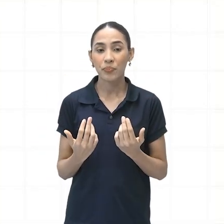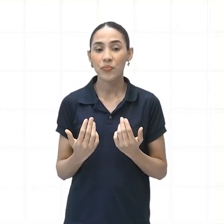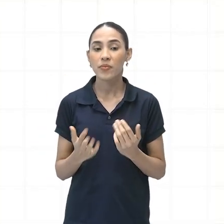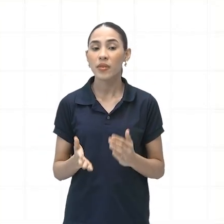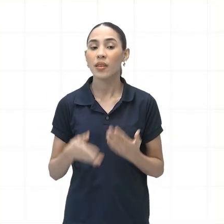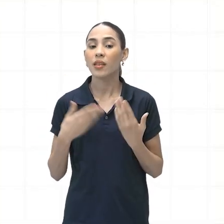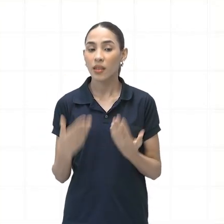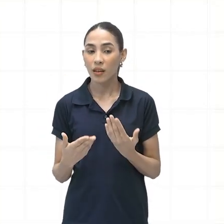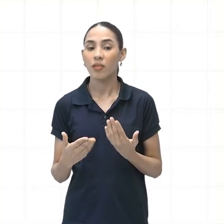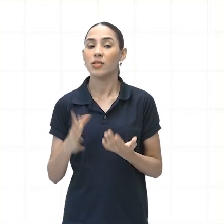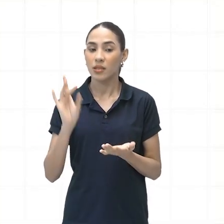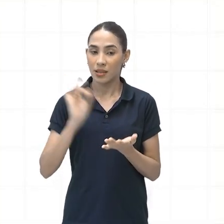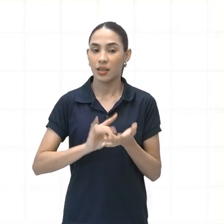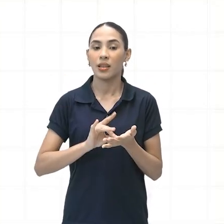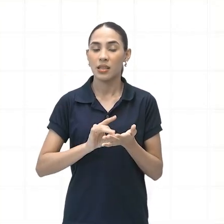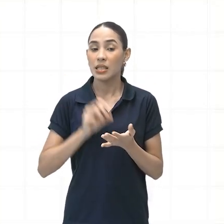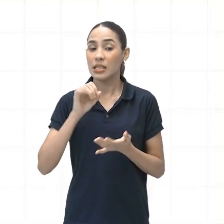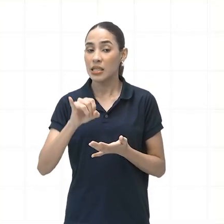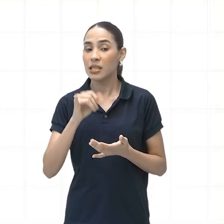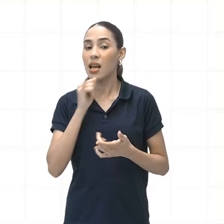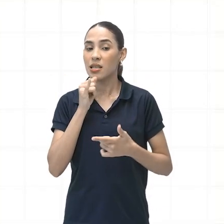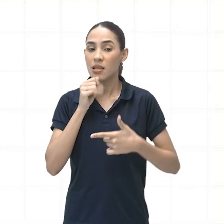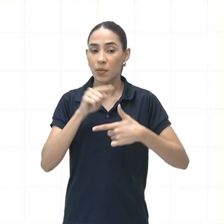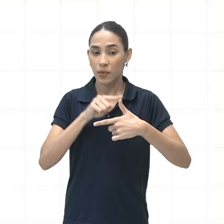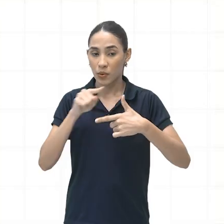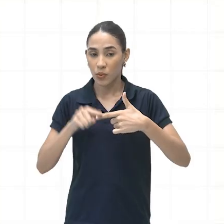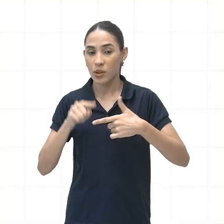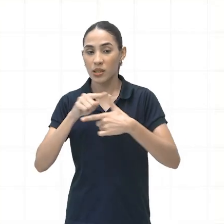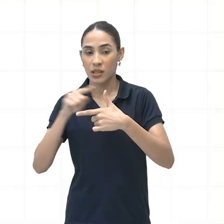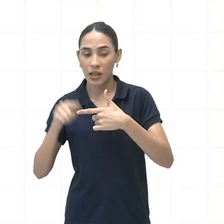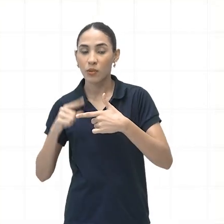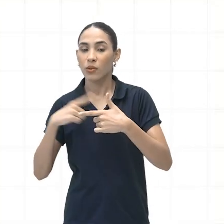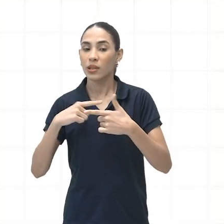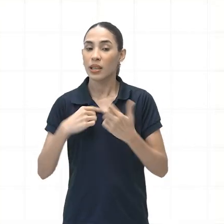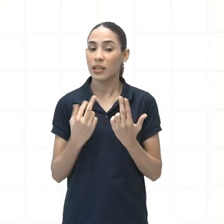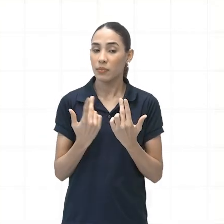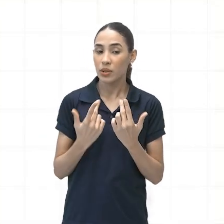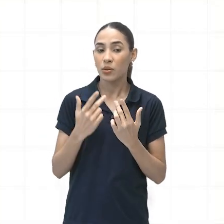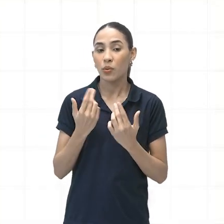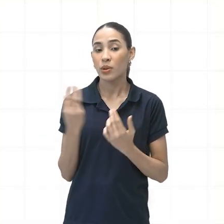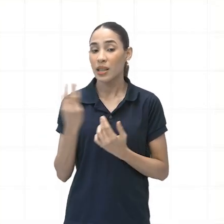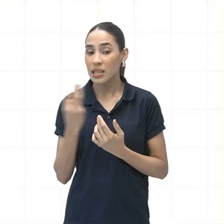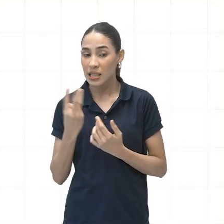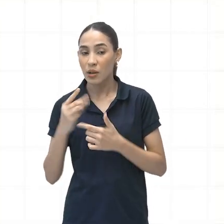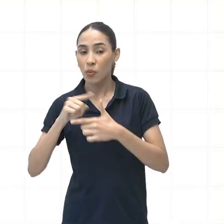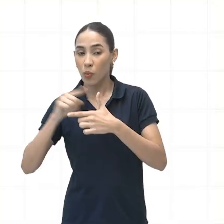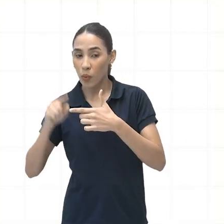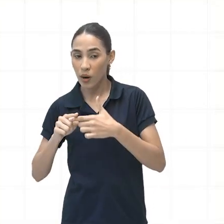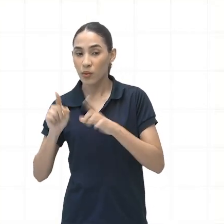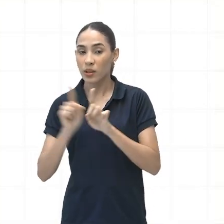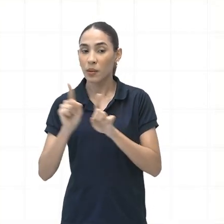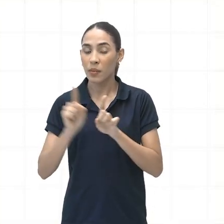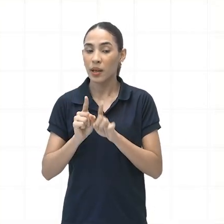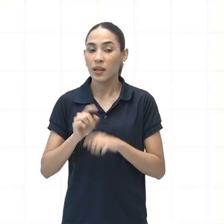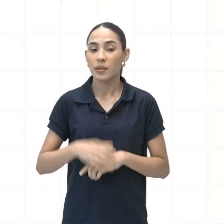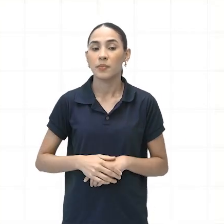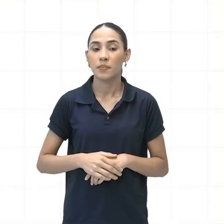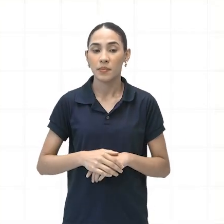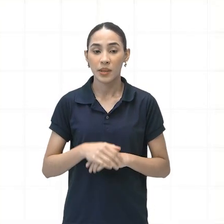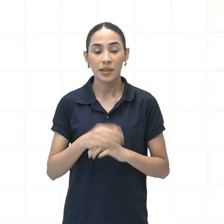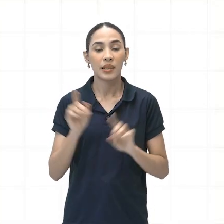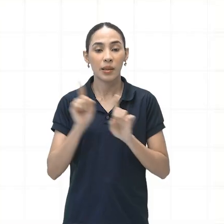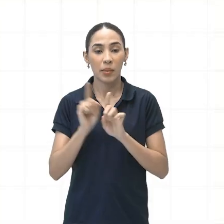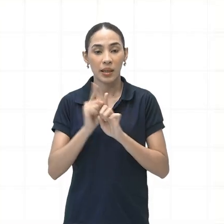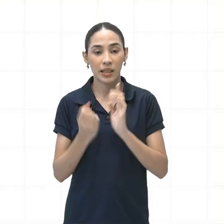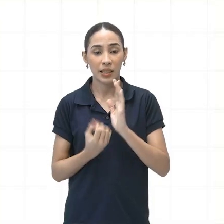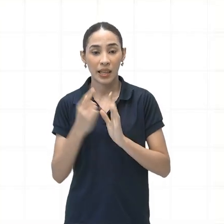Então, com certeza, se dois ângulos têm a mesma medida, o terceiro ângulo aqui que faltaria para formar aqui